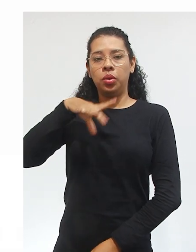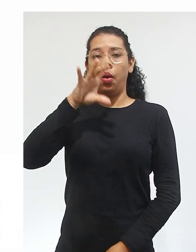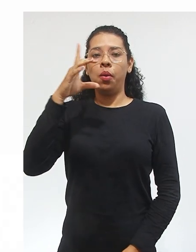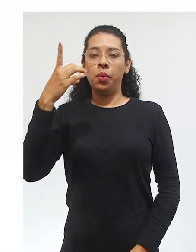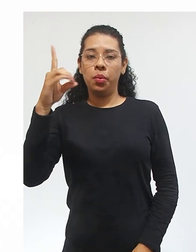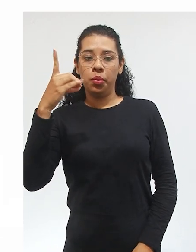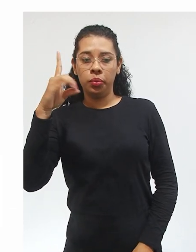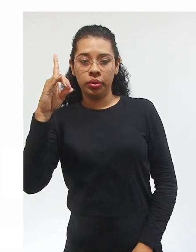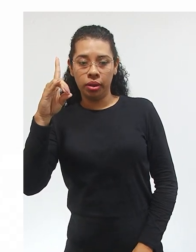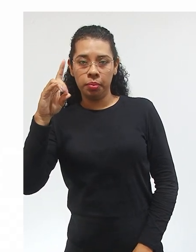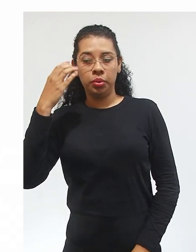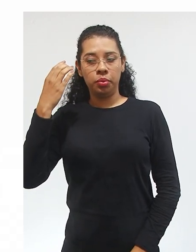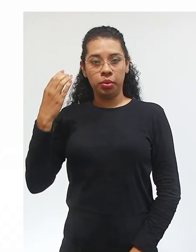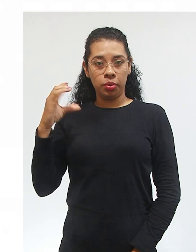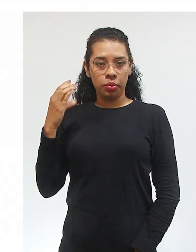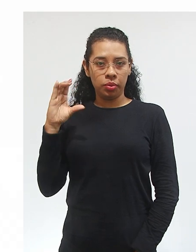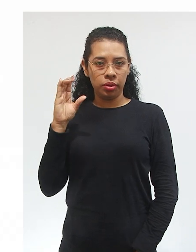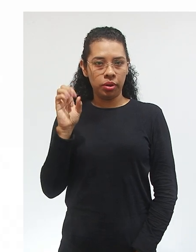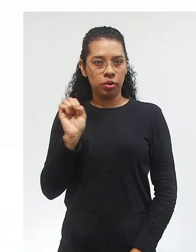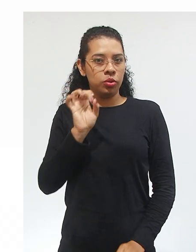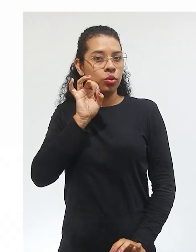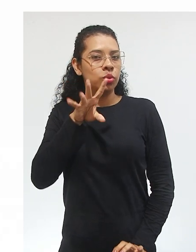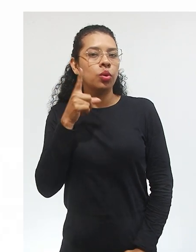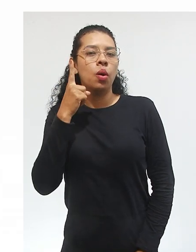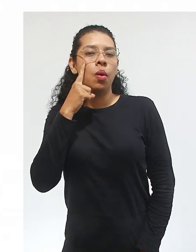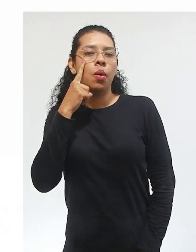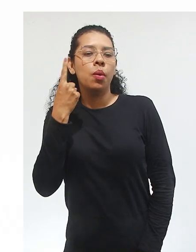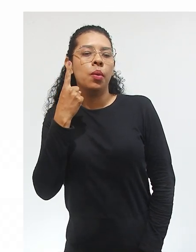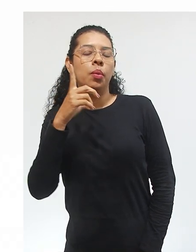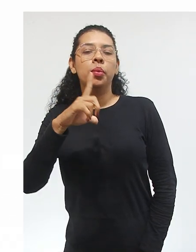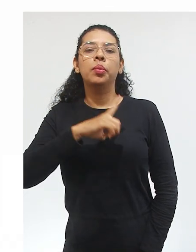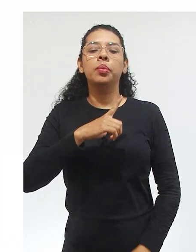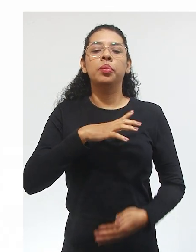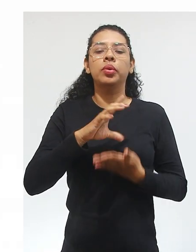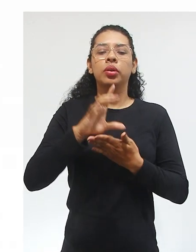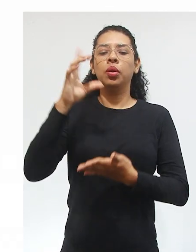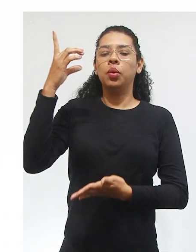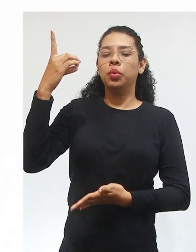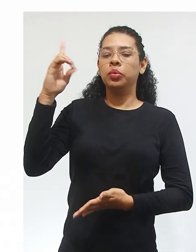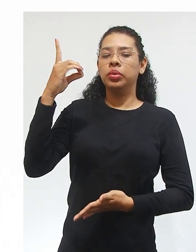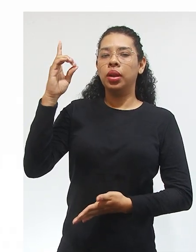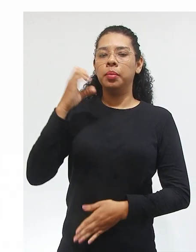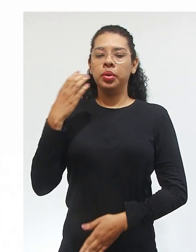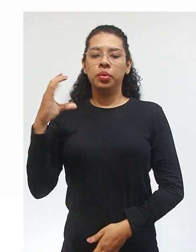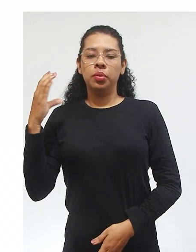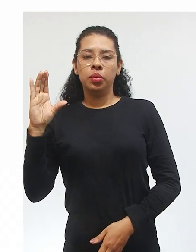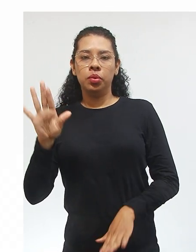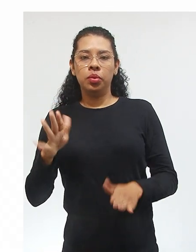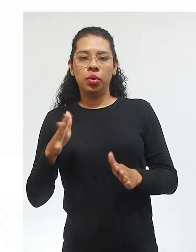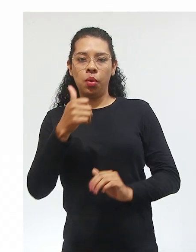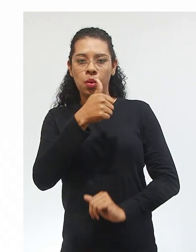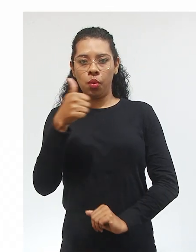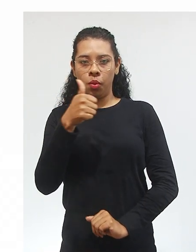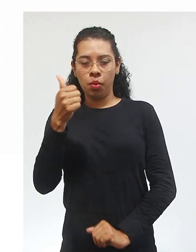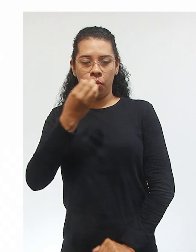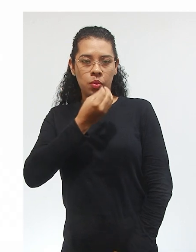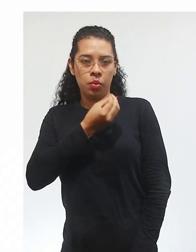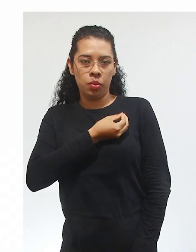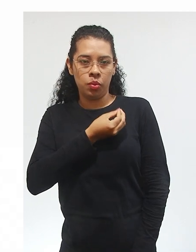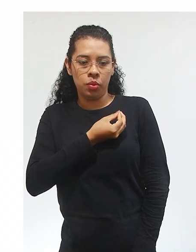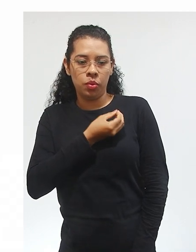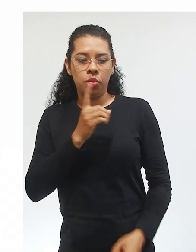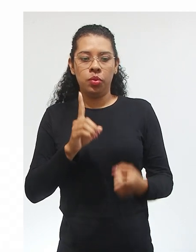até aqui um débito e um crédito. Só você observar aqui, ó, tem um débito e um crédito. Número 11. A